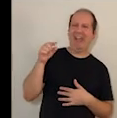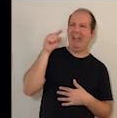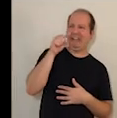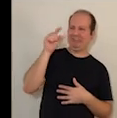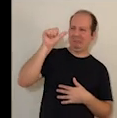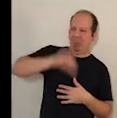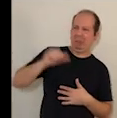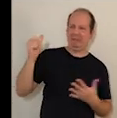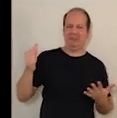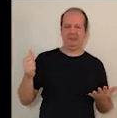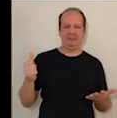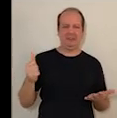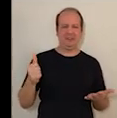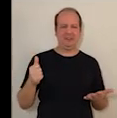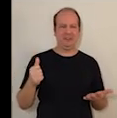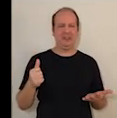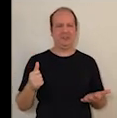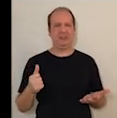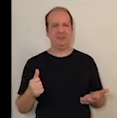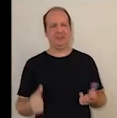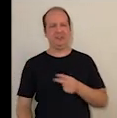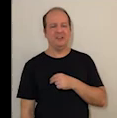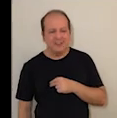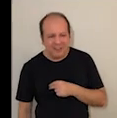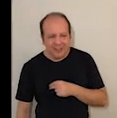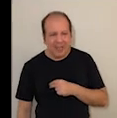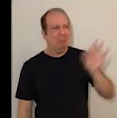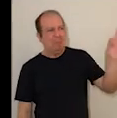Mosca? Esse patife? Mosca?